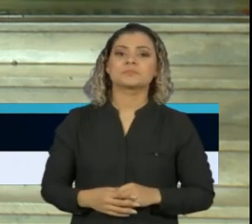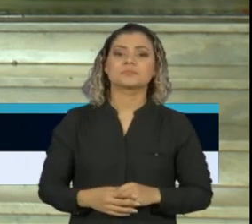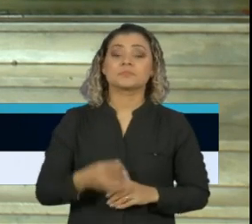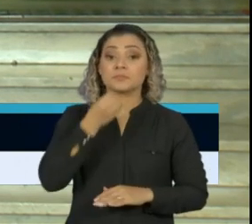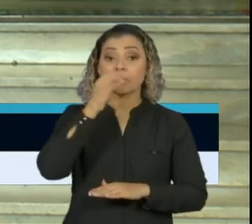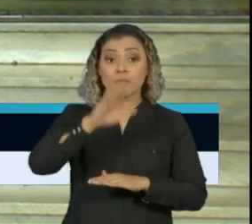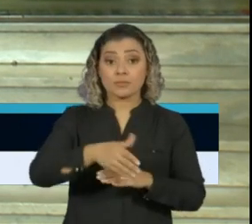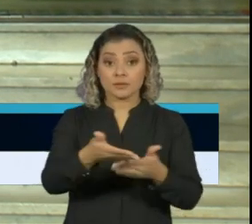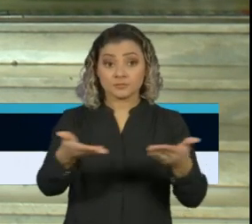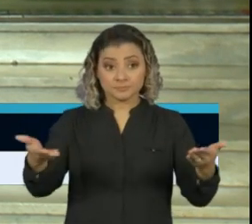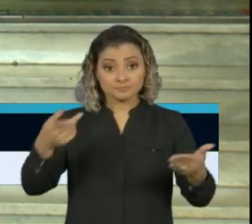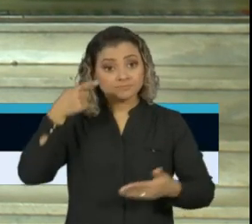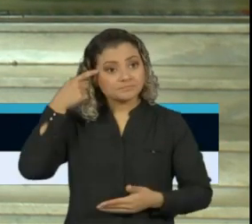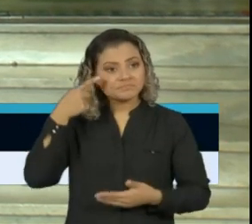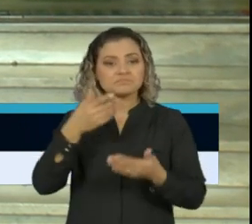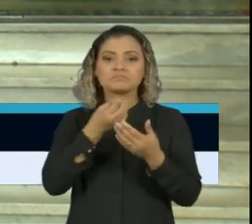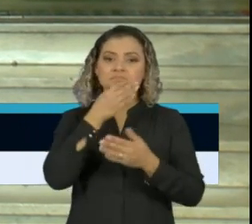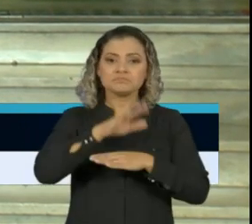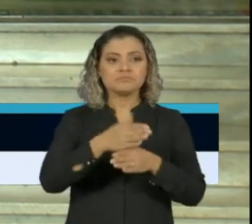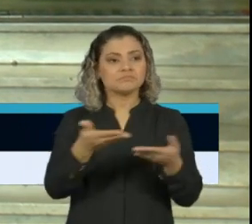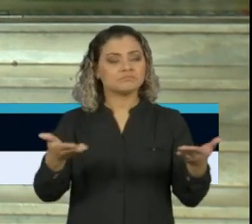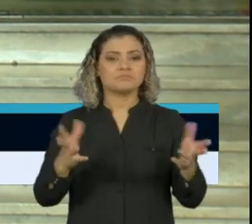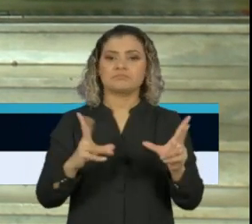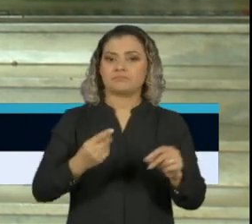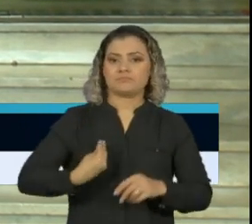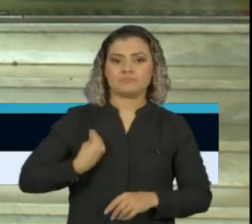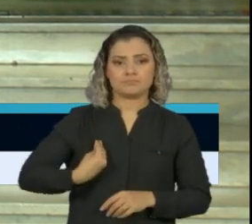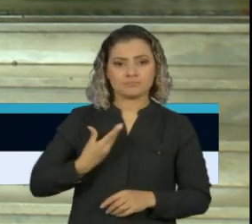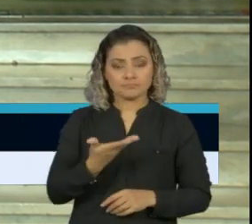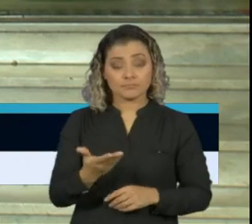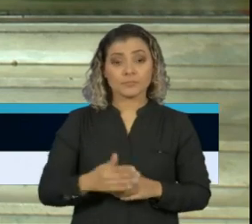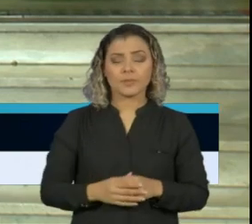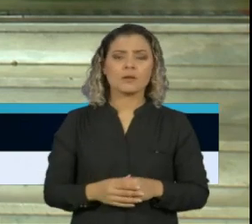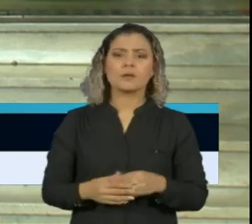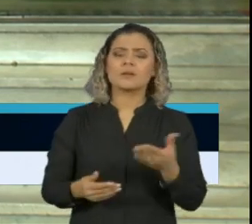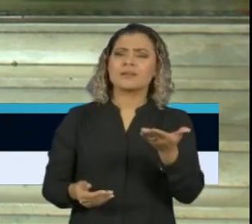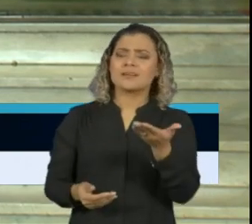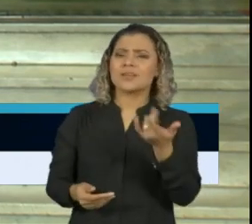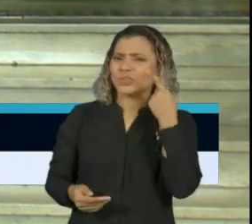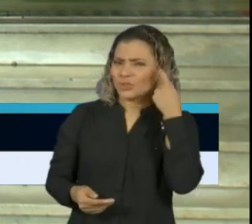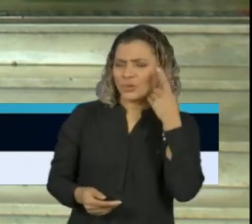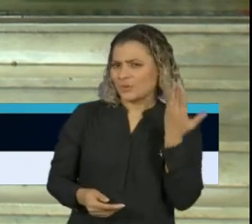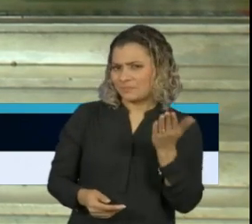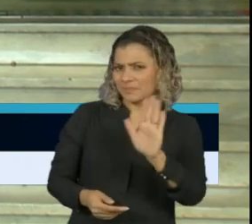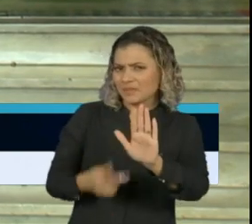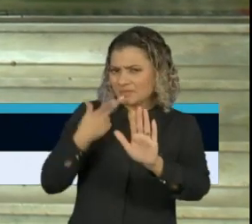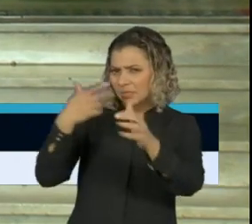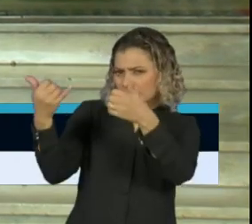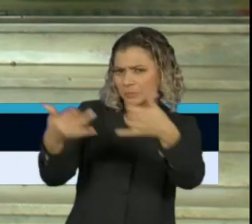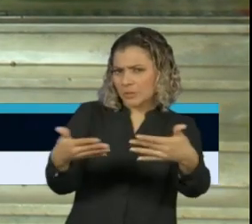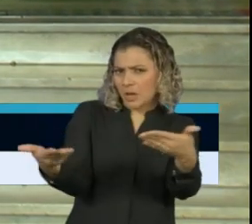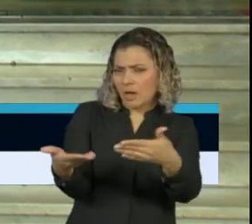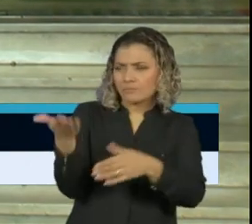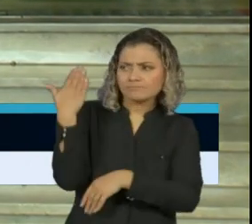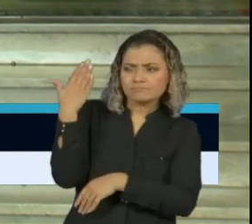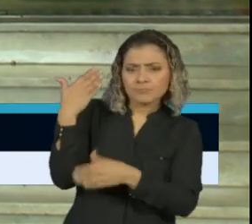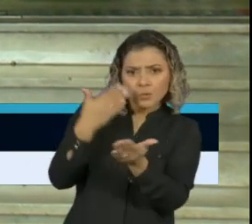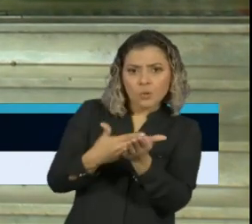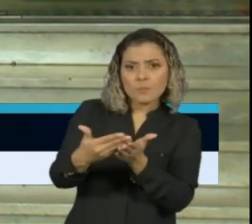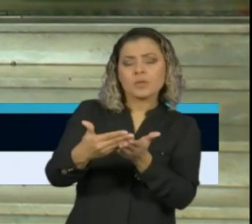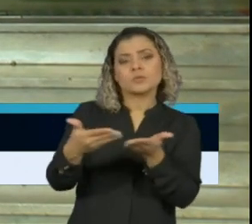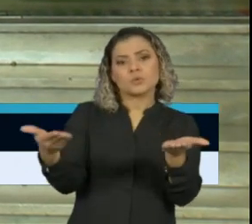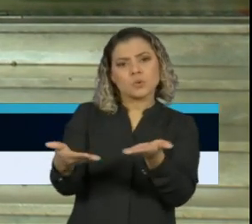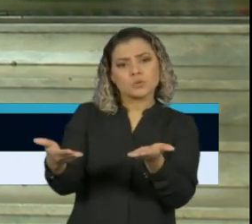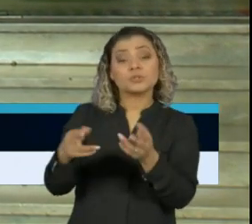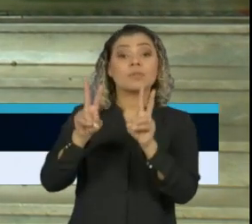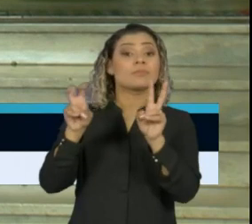tarde, governador. Boa tarde a todos presentes. Governador, retomando o que o senhor disse na abertura da coletiva a